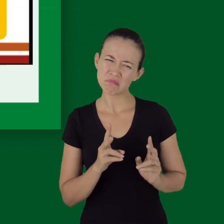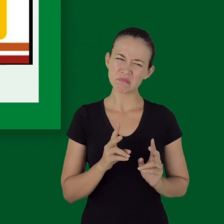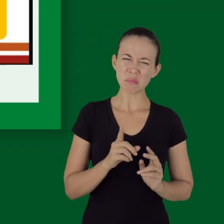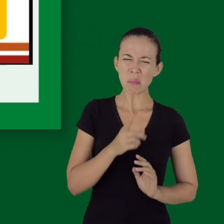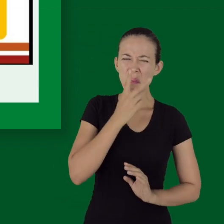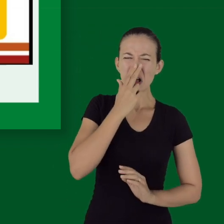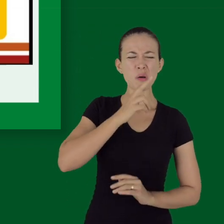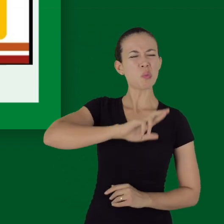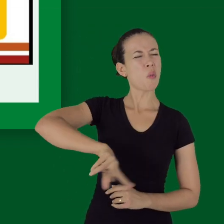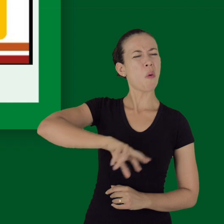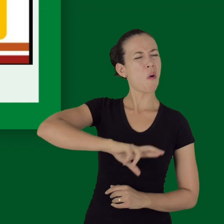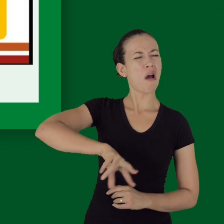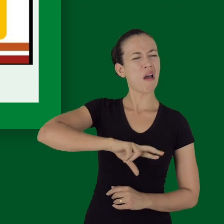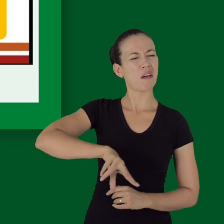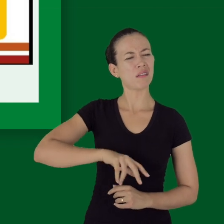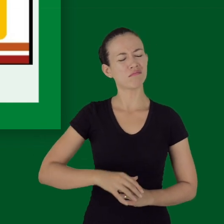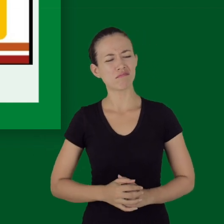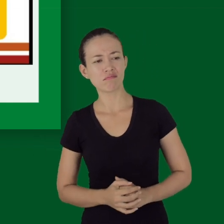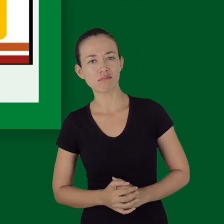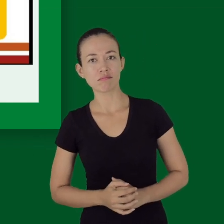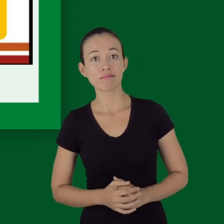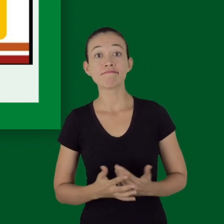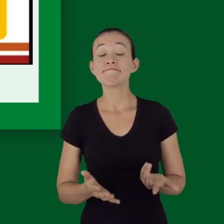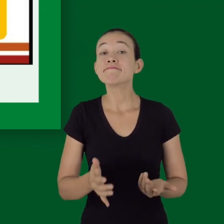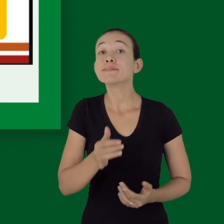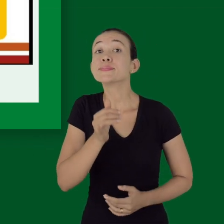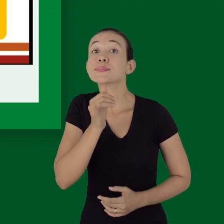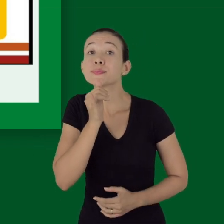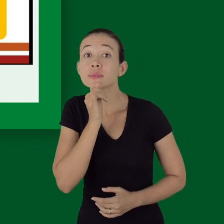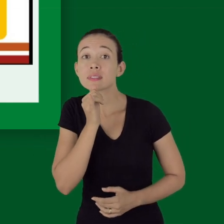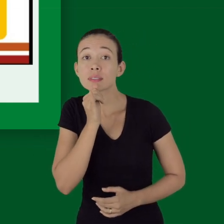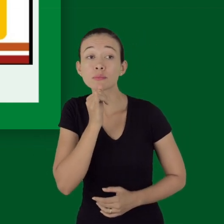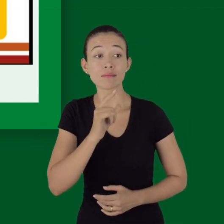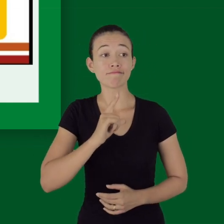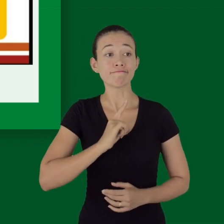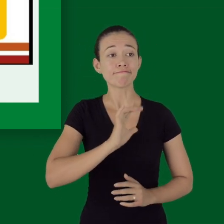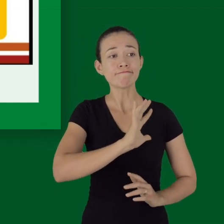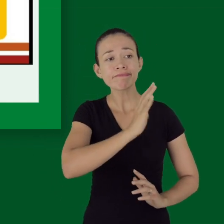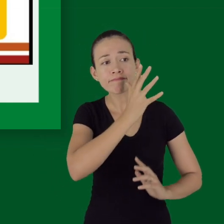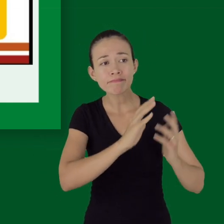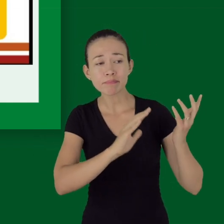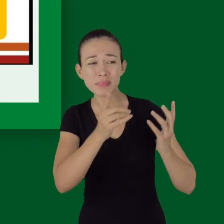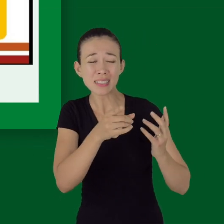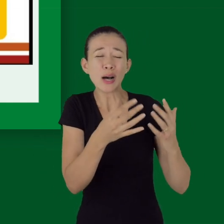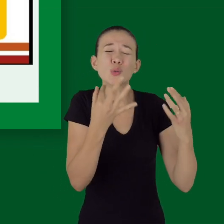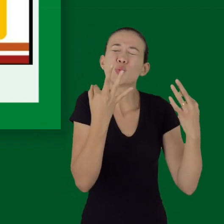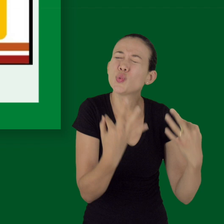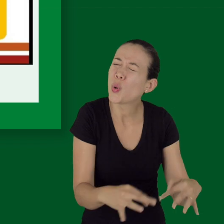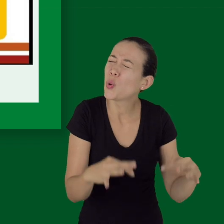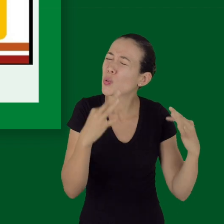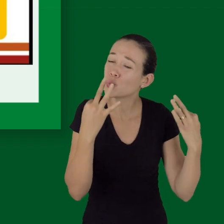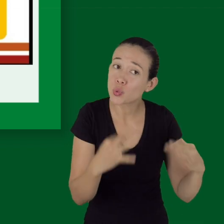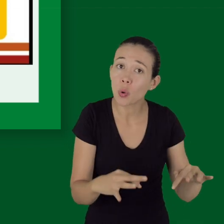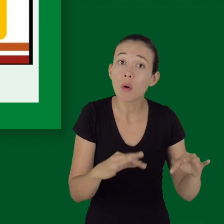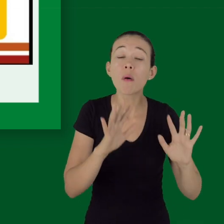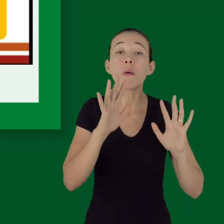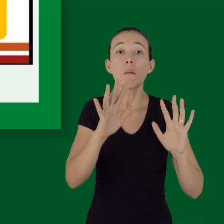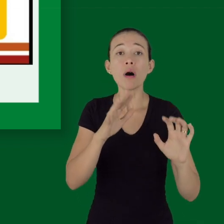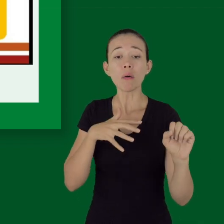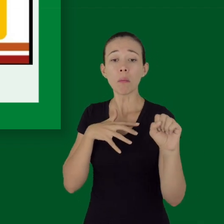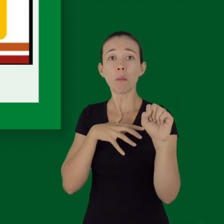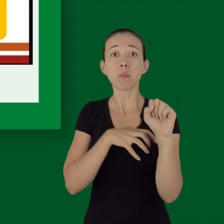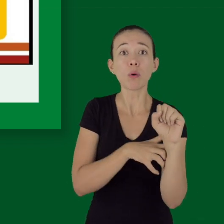Por exemplo, a queimadura. O paciente colidiu o carro pegou fogo, eu estou com uma queimadura, e às vezes ele